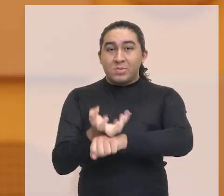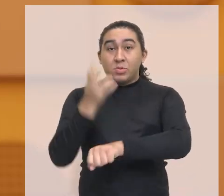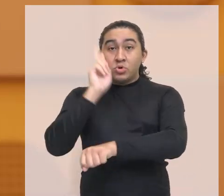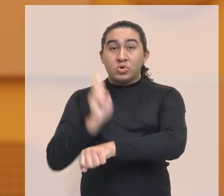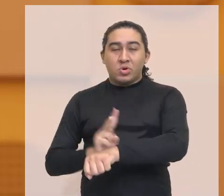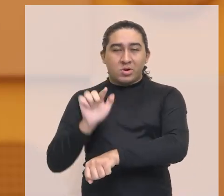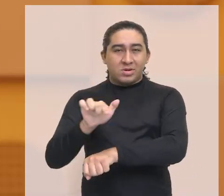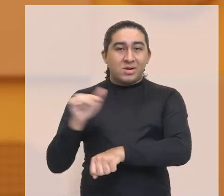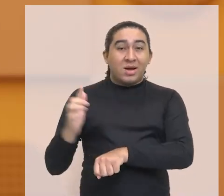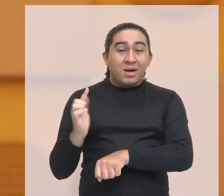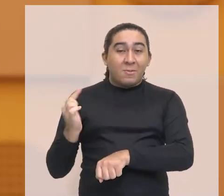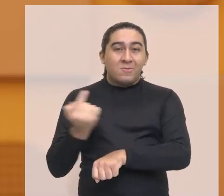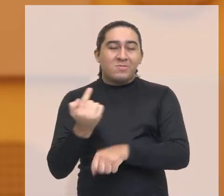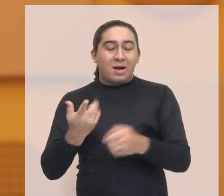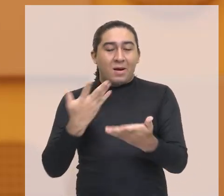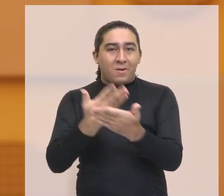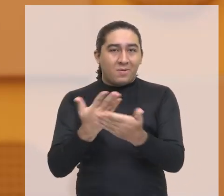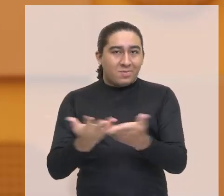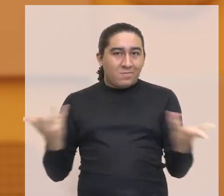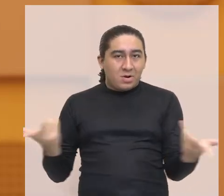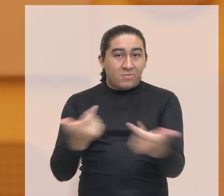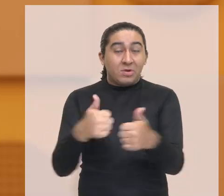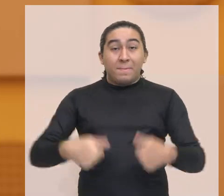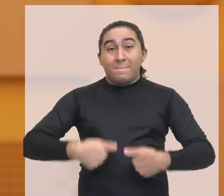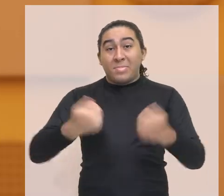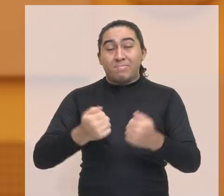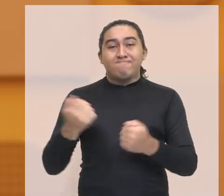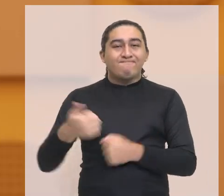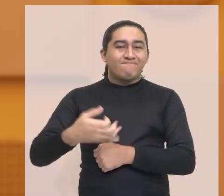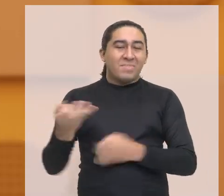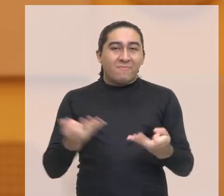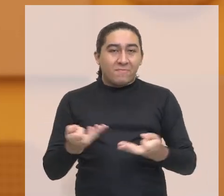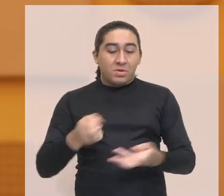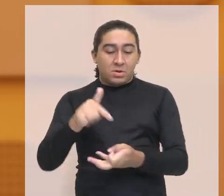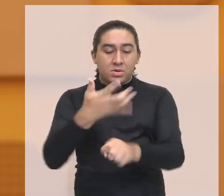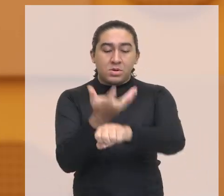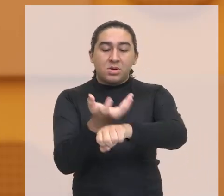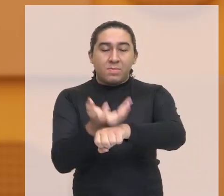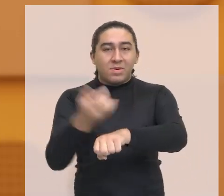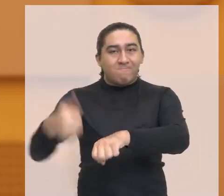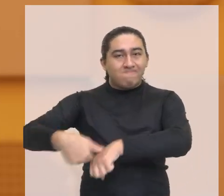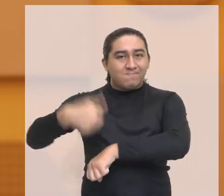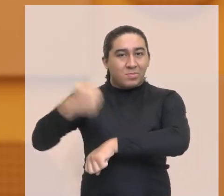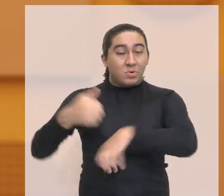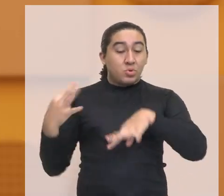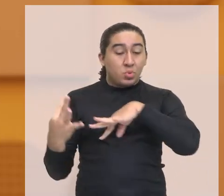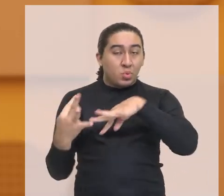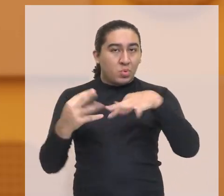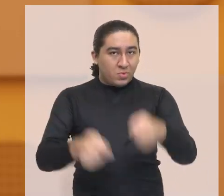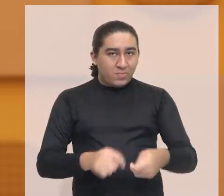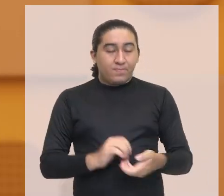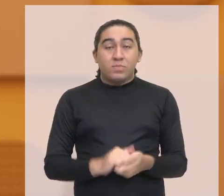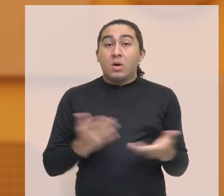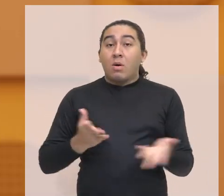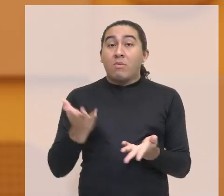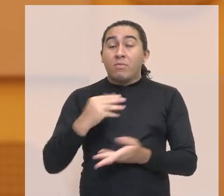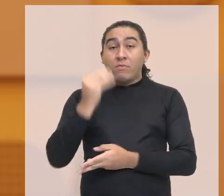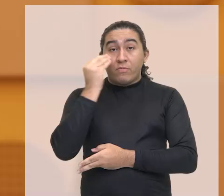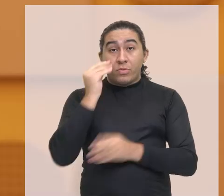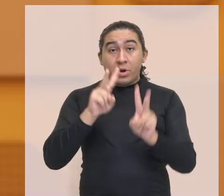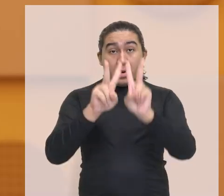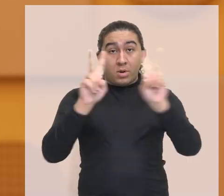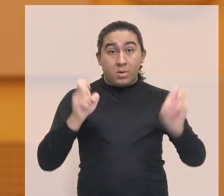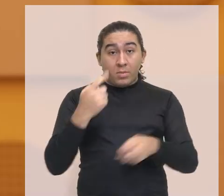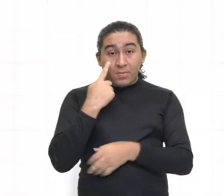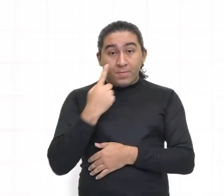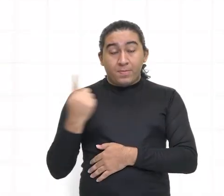História, nessa nossa aula maravilhosa, desse que é o melhor componente de todos. Então vamos ao tema de nossa